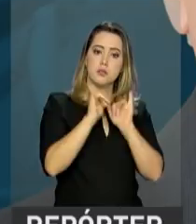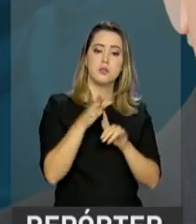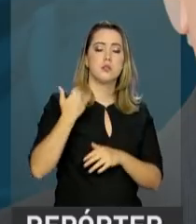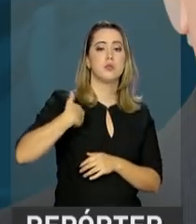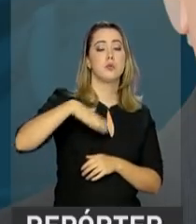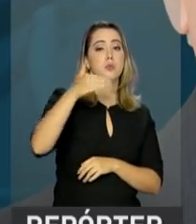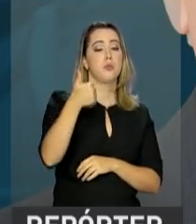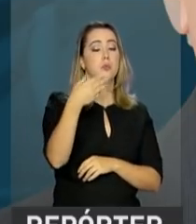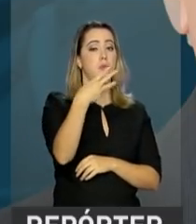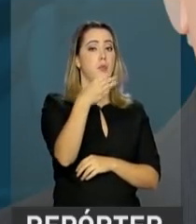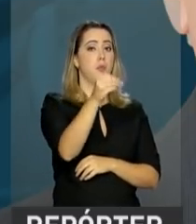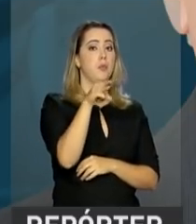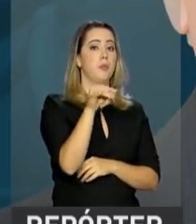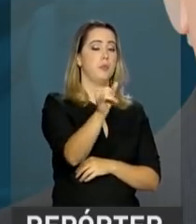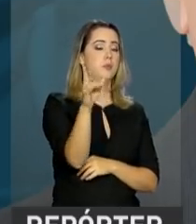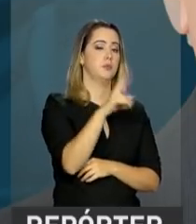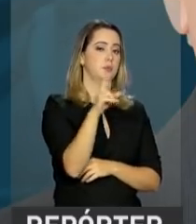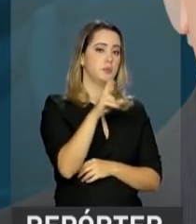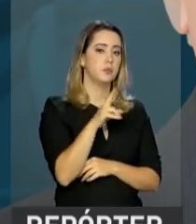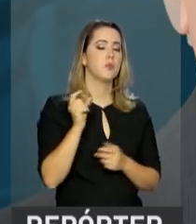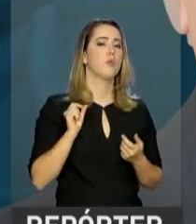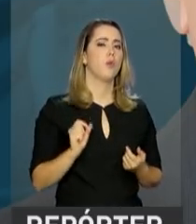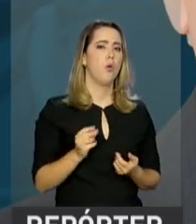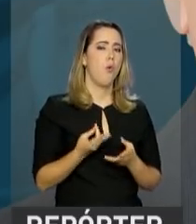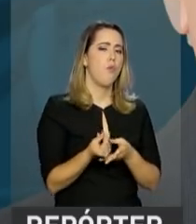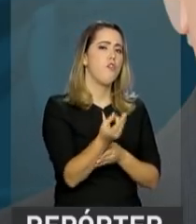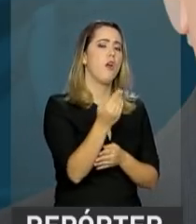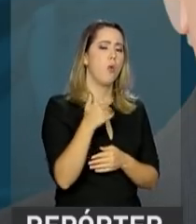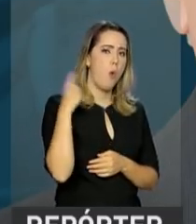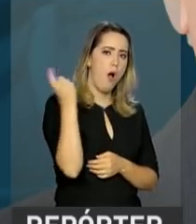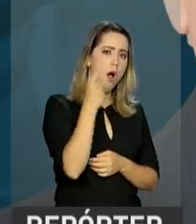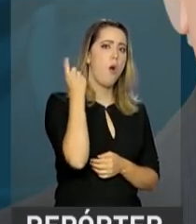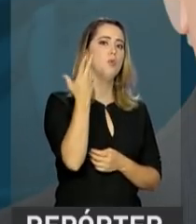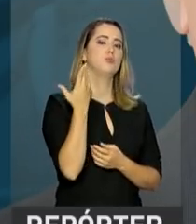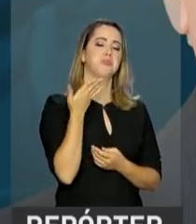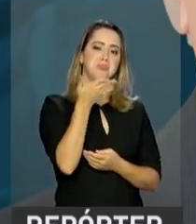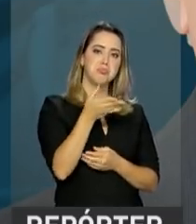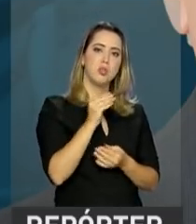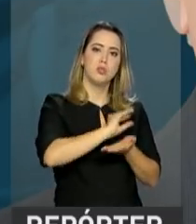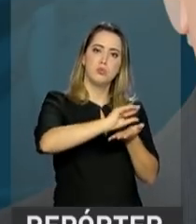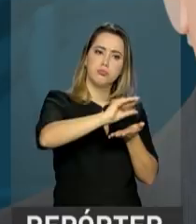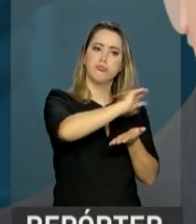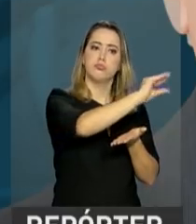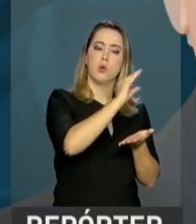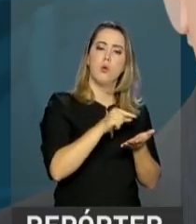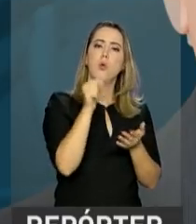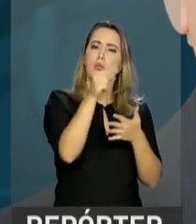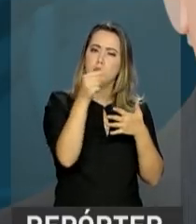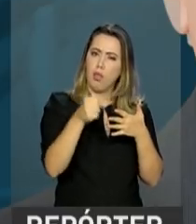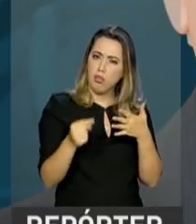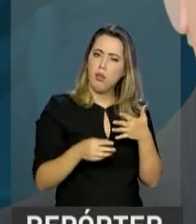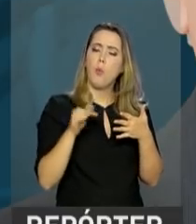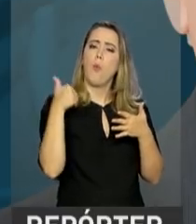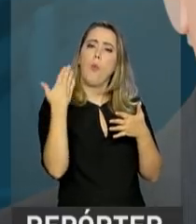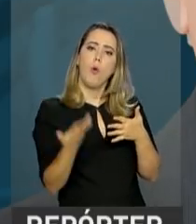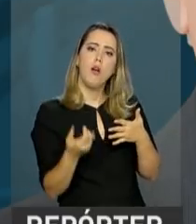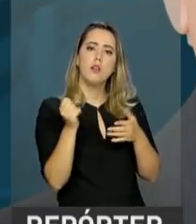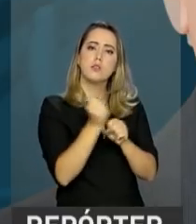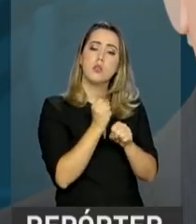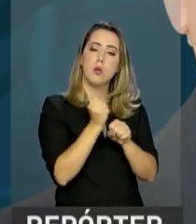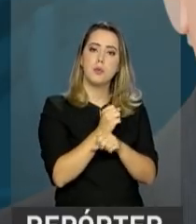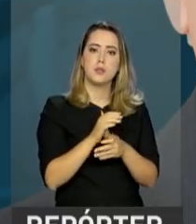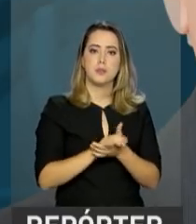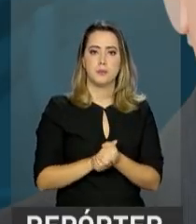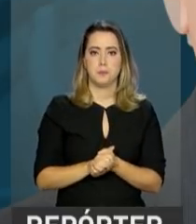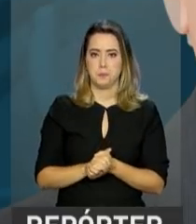ser mais de 100 30 bilhões de reais um volume grande de recursos em várias áreas o senhor pode detalhar pra gente que obras serão